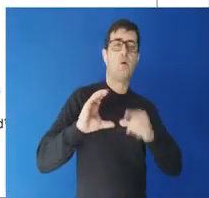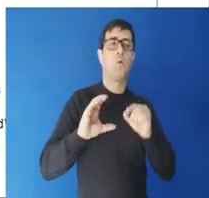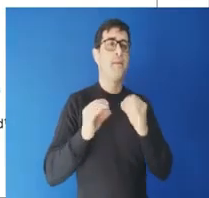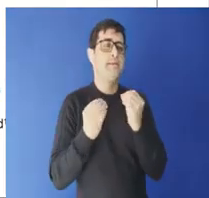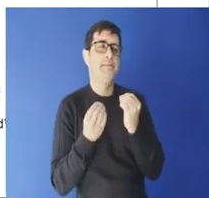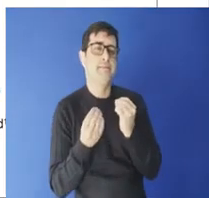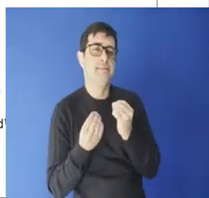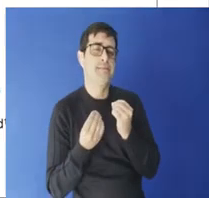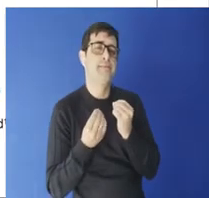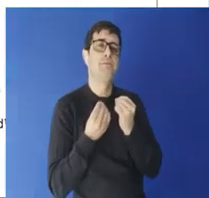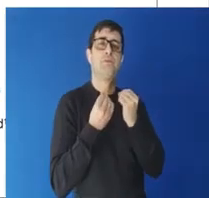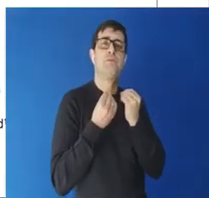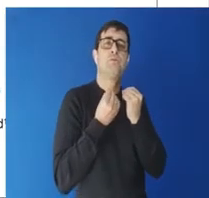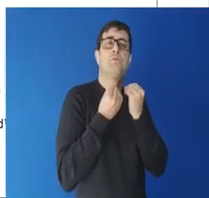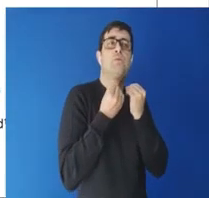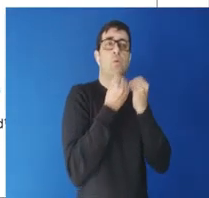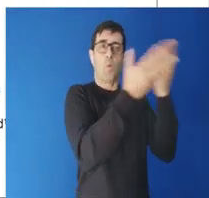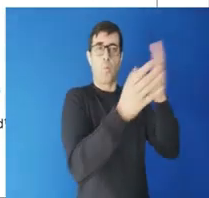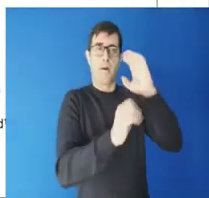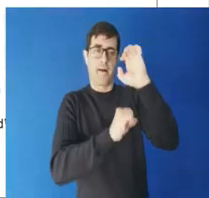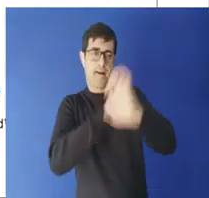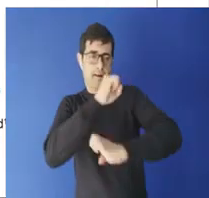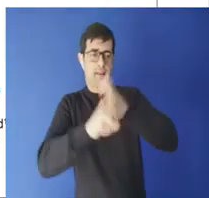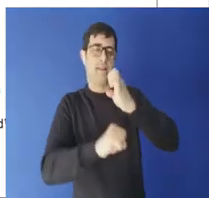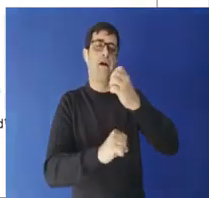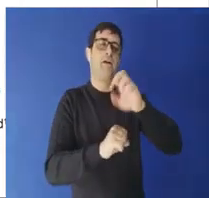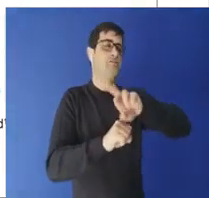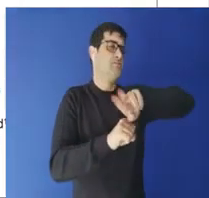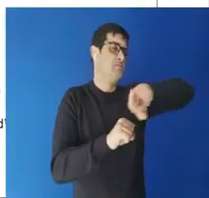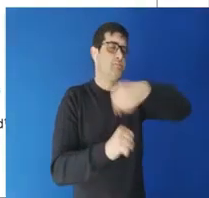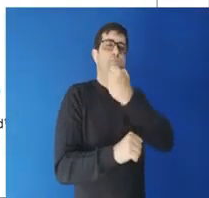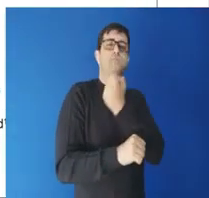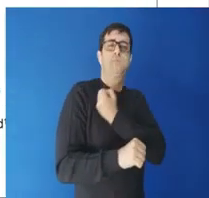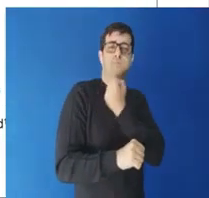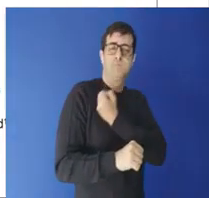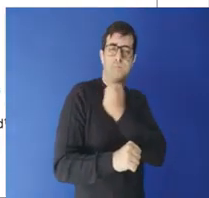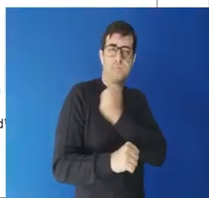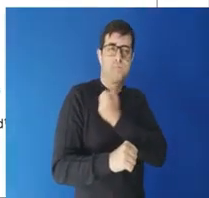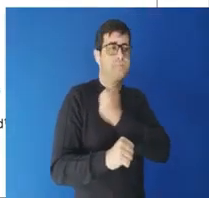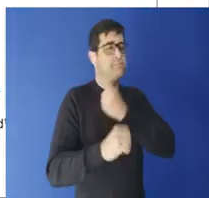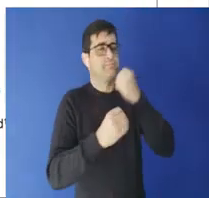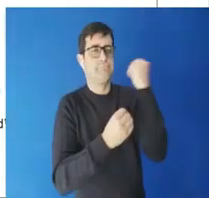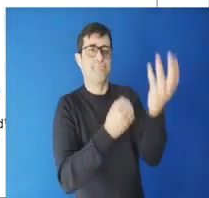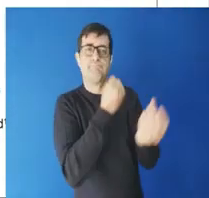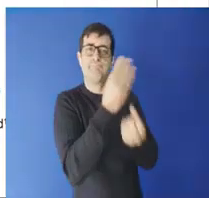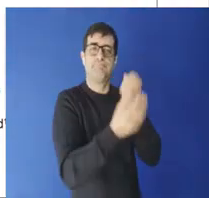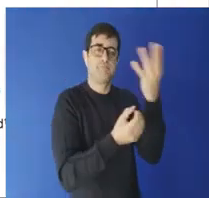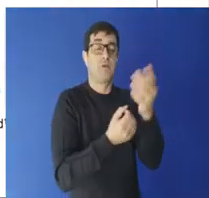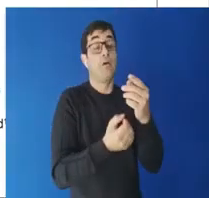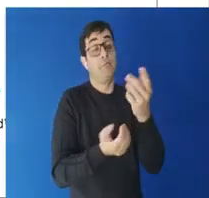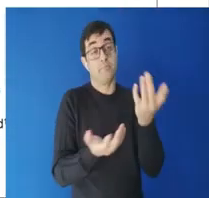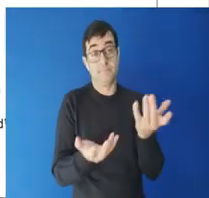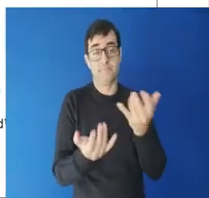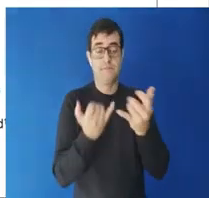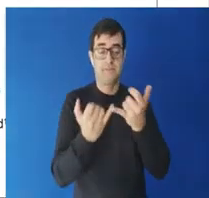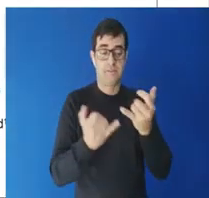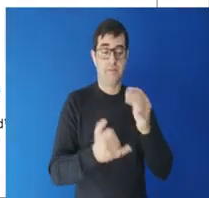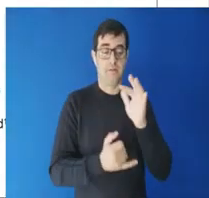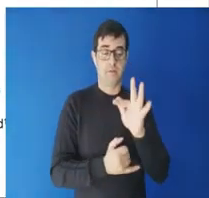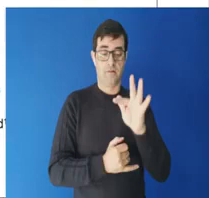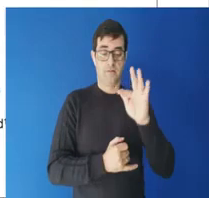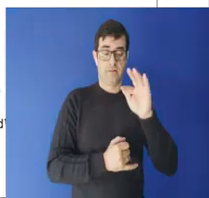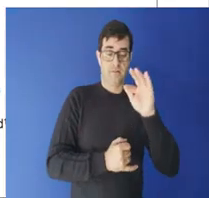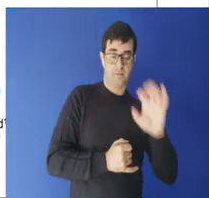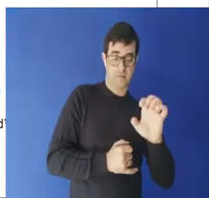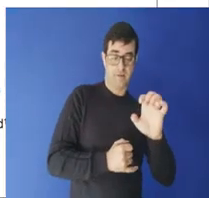poder doar diferentes números de elétrons, por exemplo, o ferro, mais